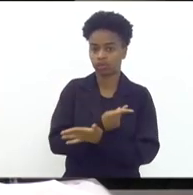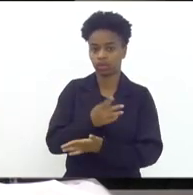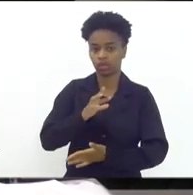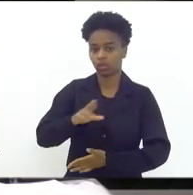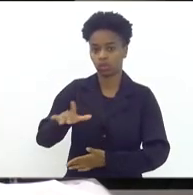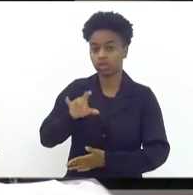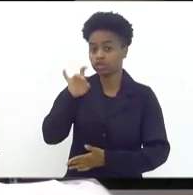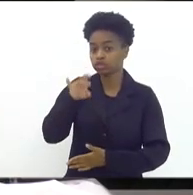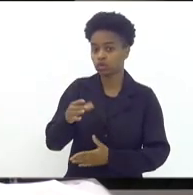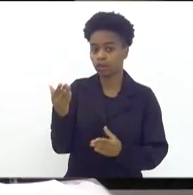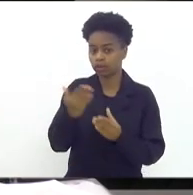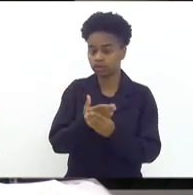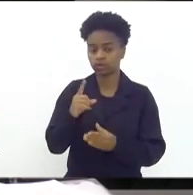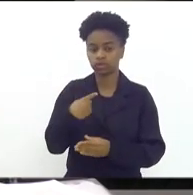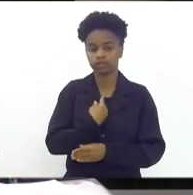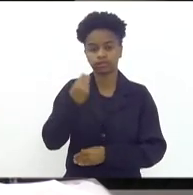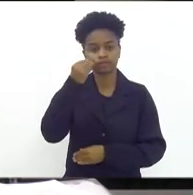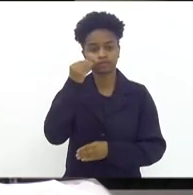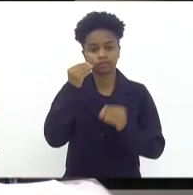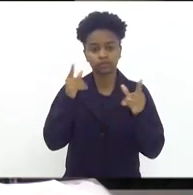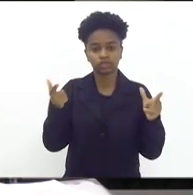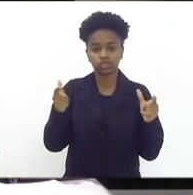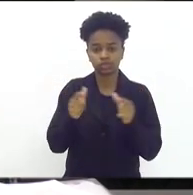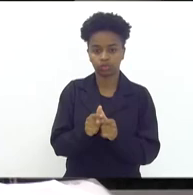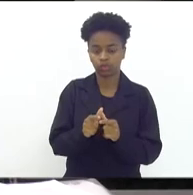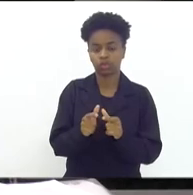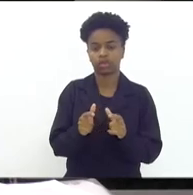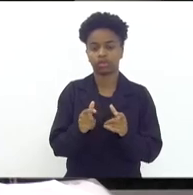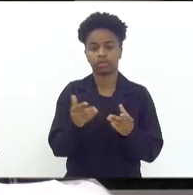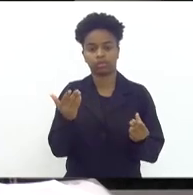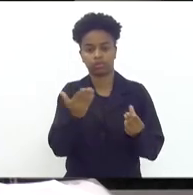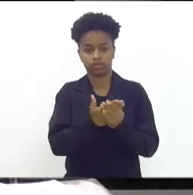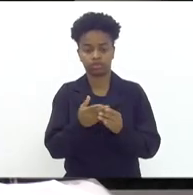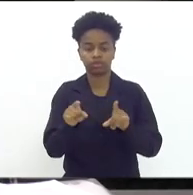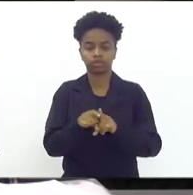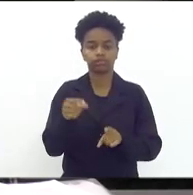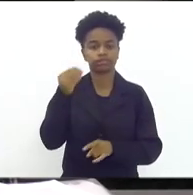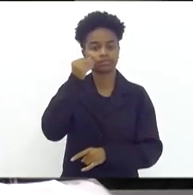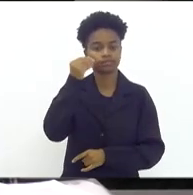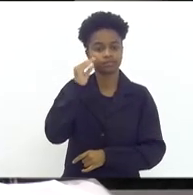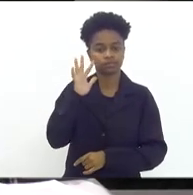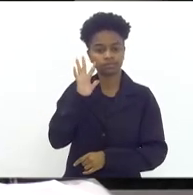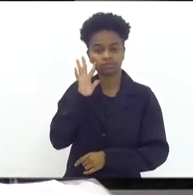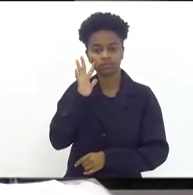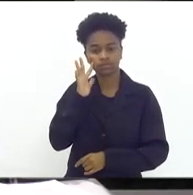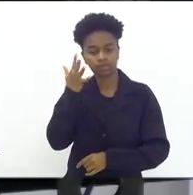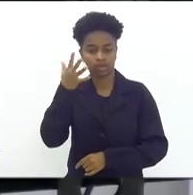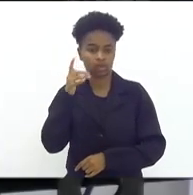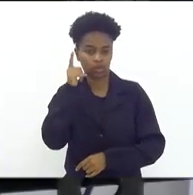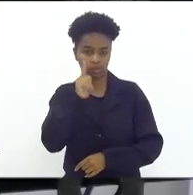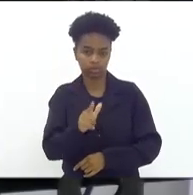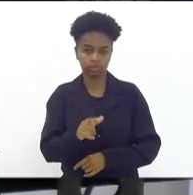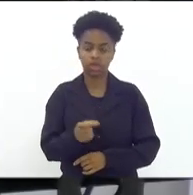só processo para que a gente diminui a quantidade de processos eu consiga ter mais celeridade nas decisões e quantos boletins de deficiência técnica